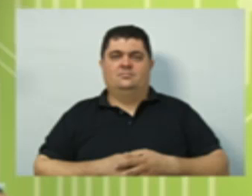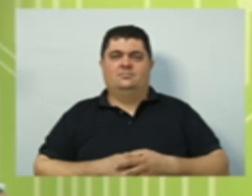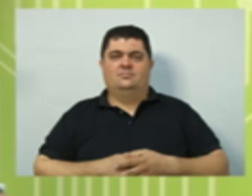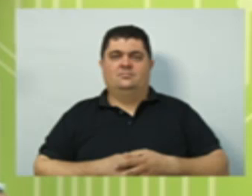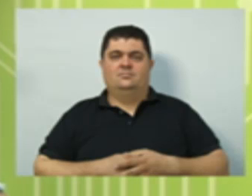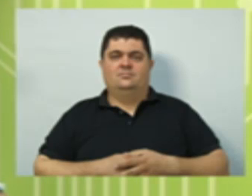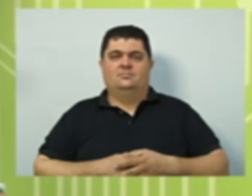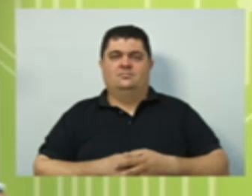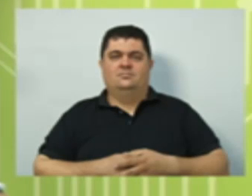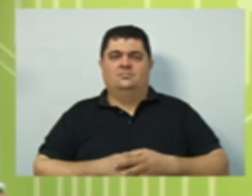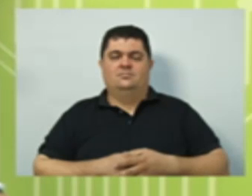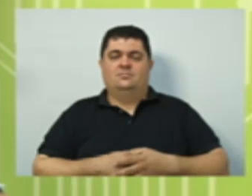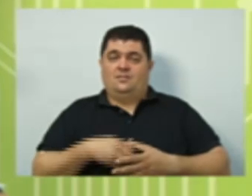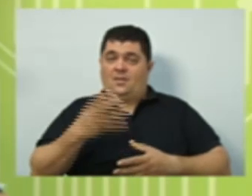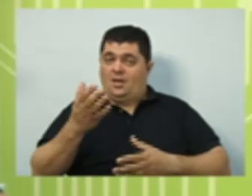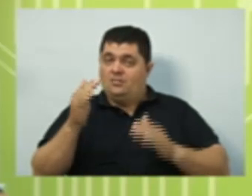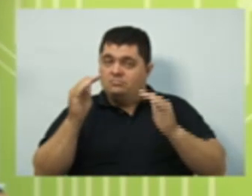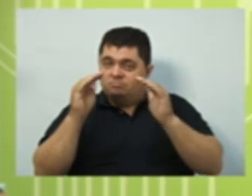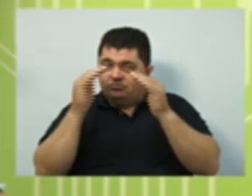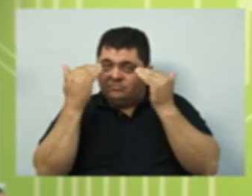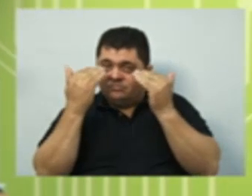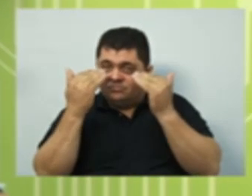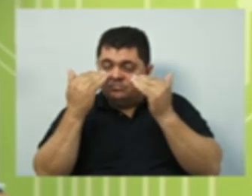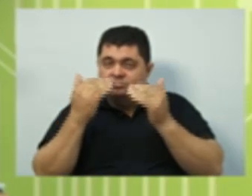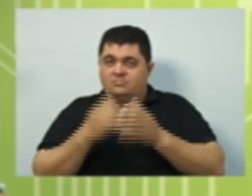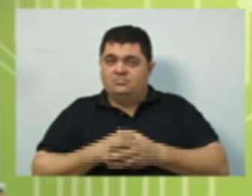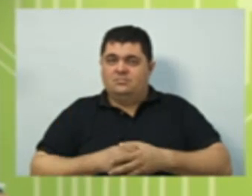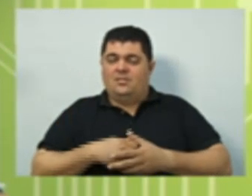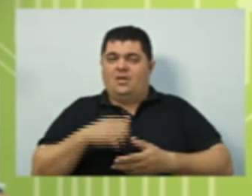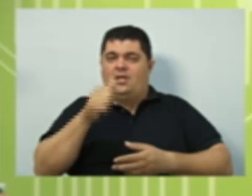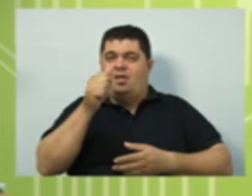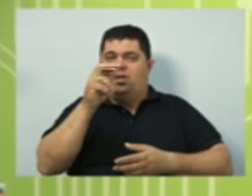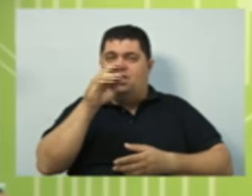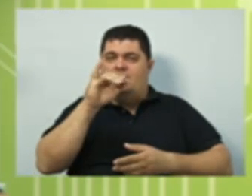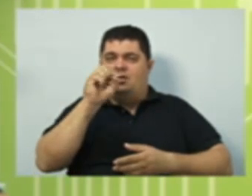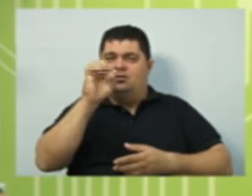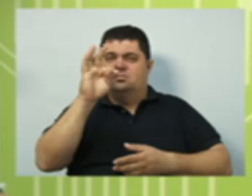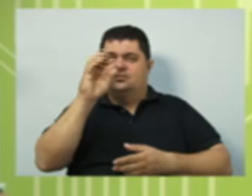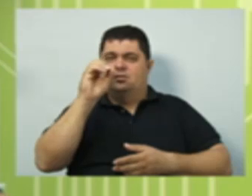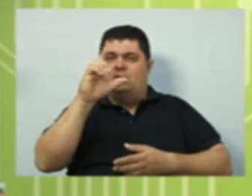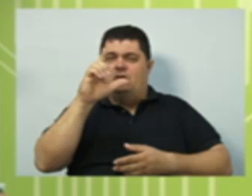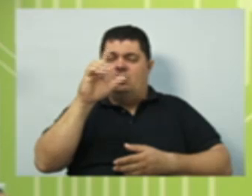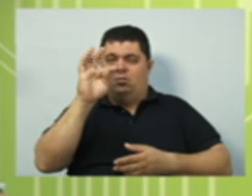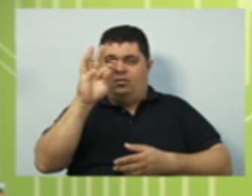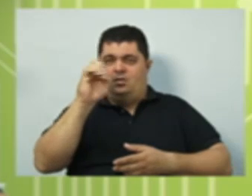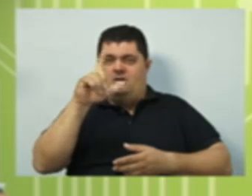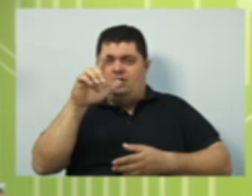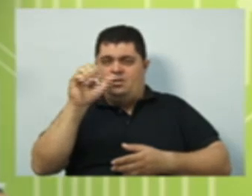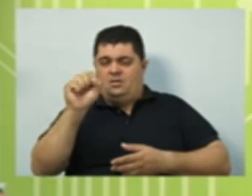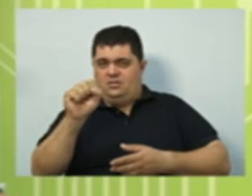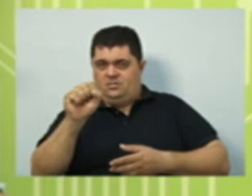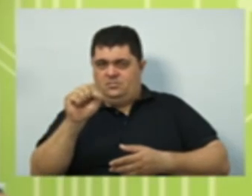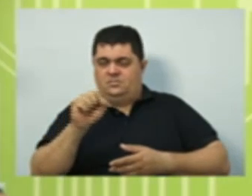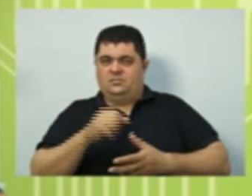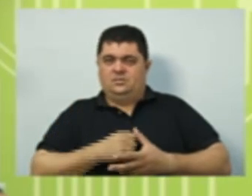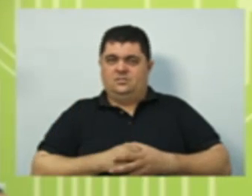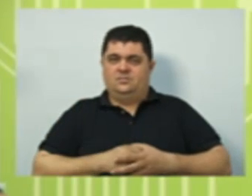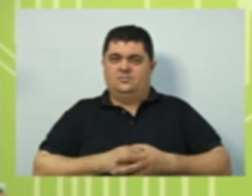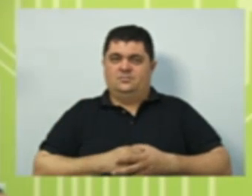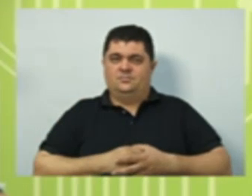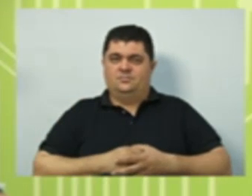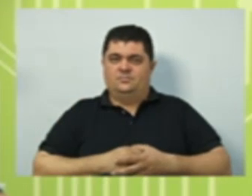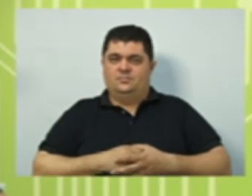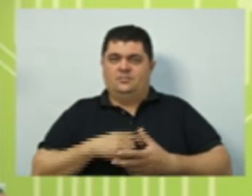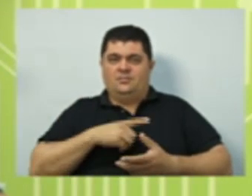Quero chamar a sua atenção novamente agora para Aristóteles. Aristóteles, nós vimos a separação entre